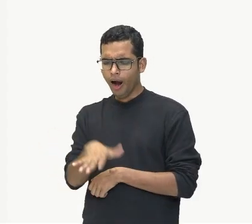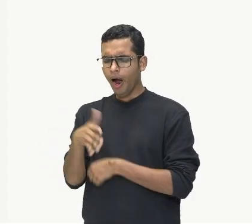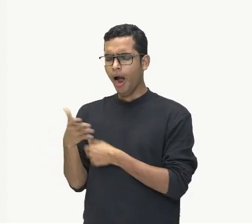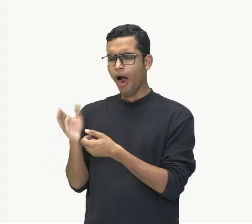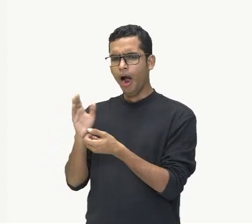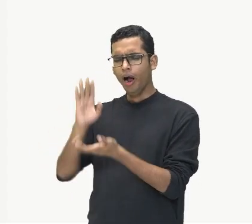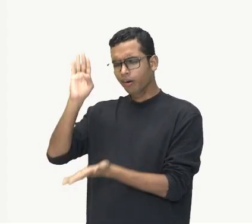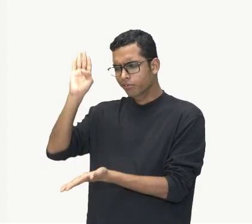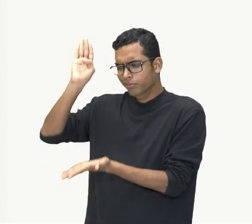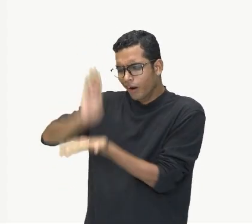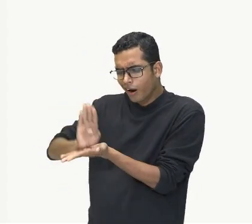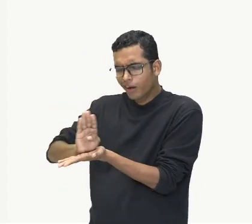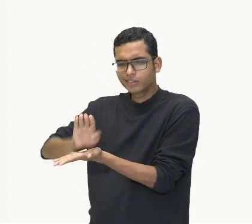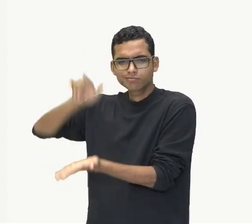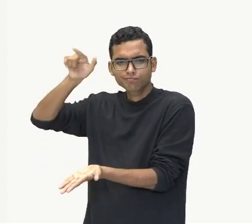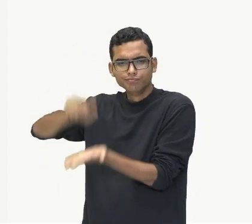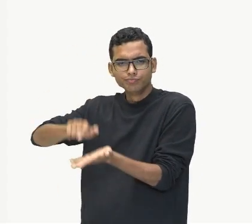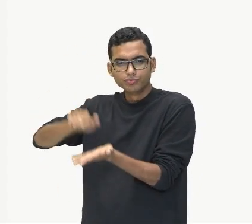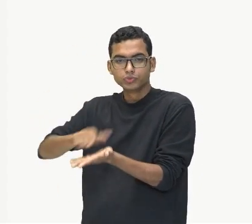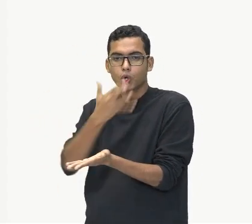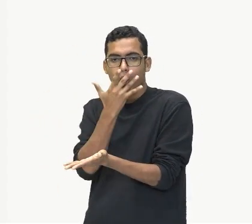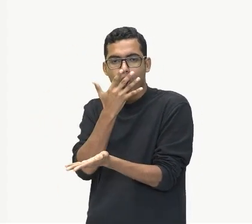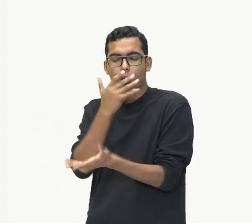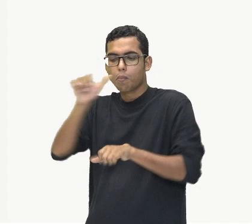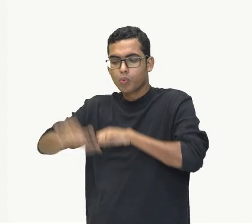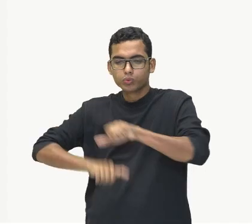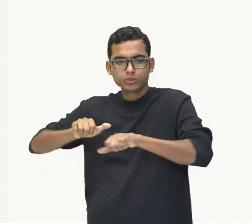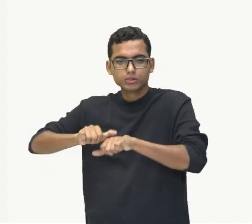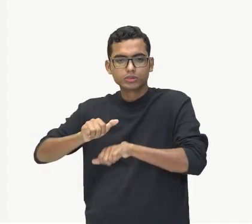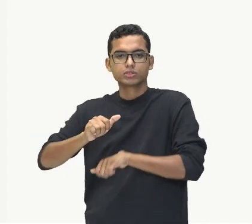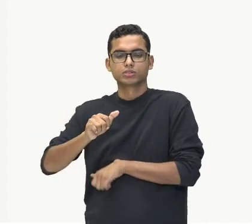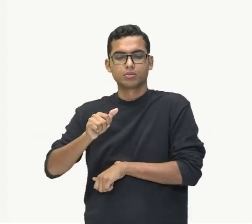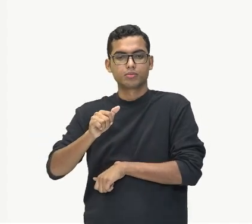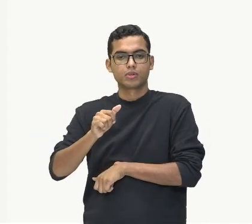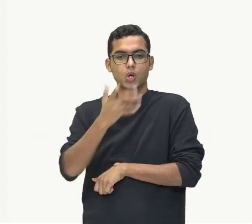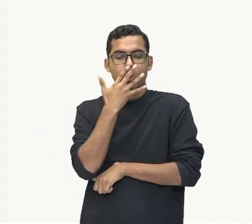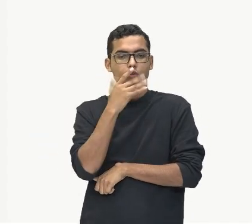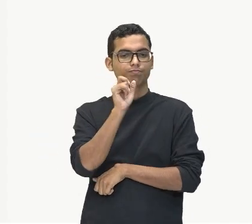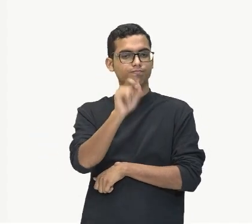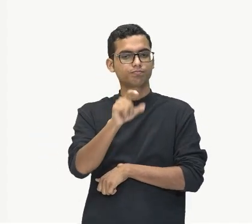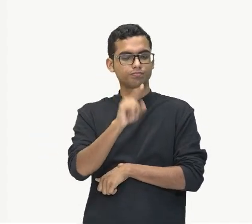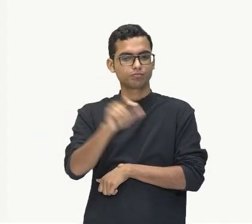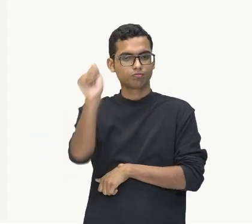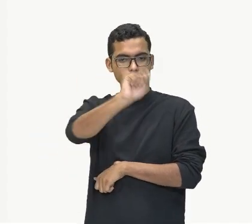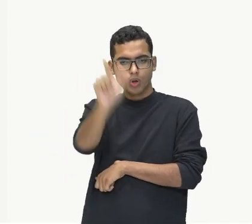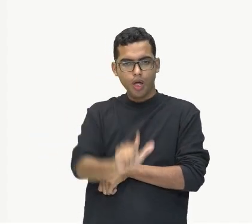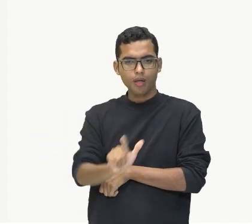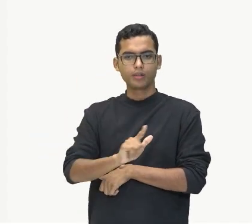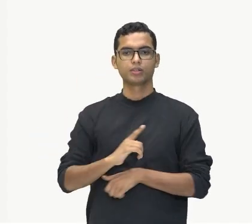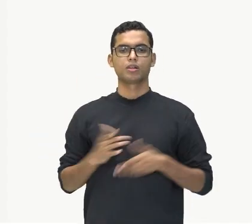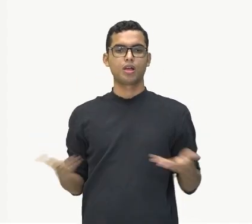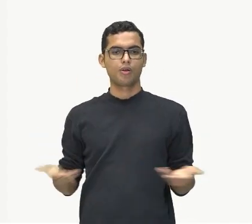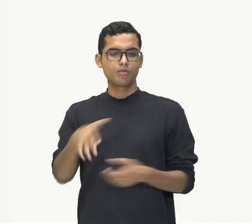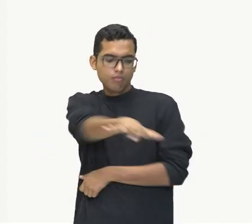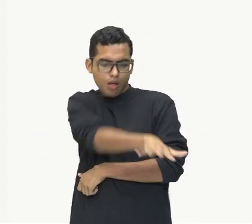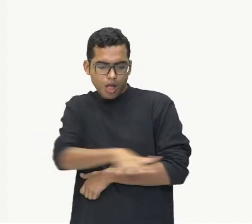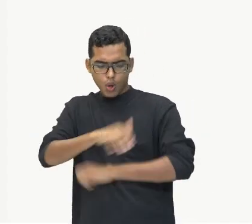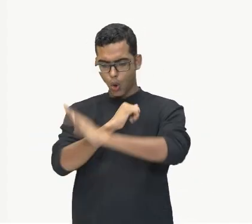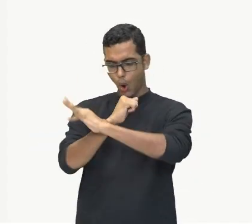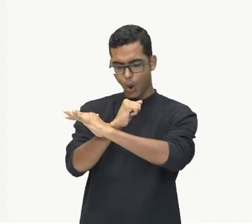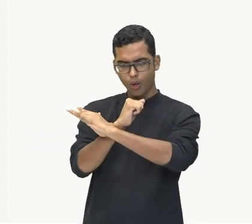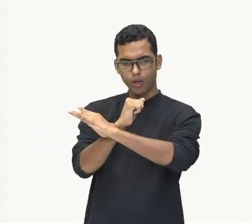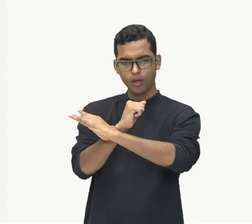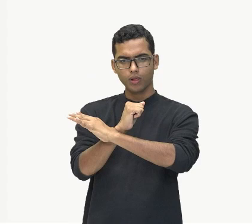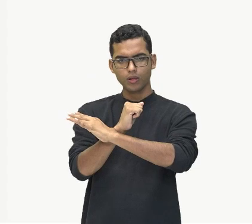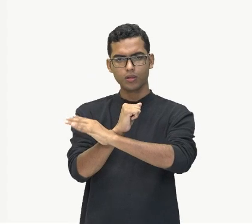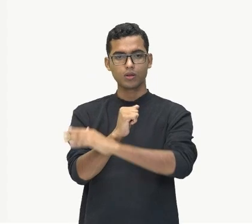básico esse papel fica azul e no meio ácido, o meio ácido ele fica